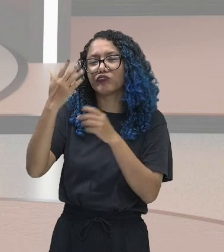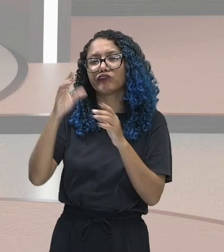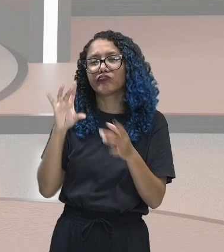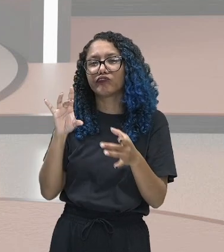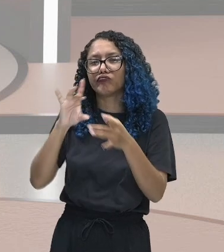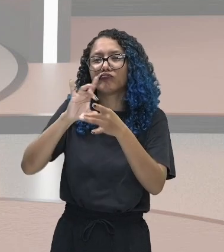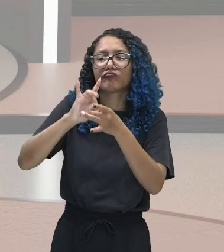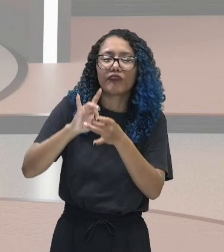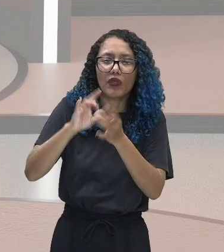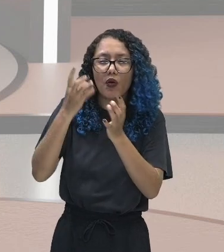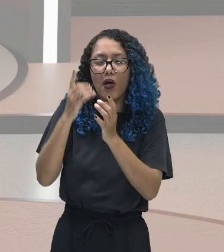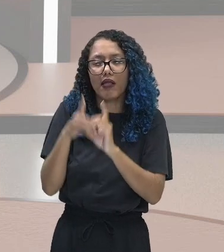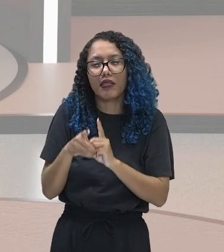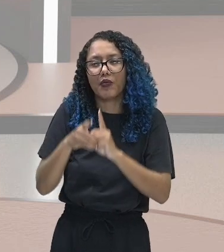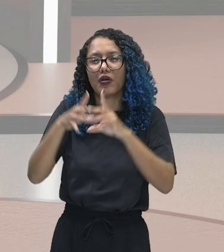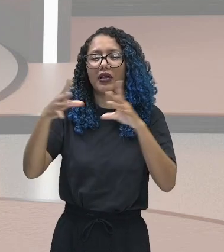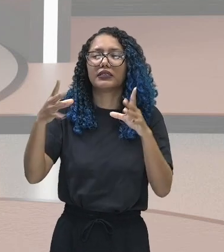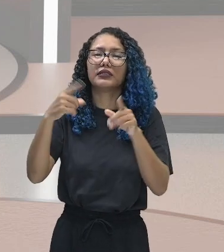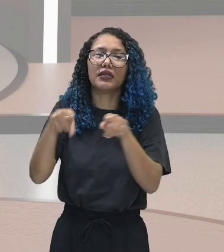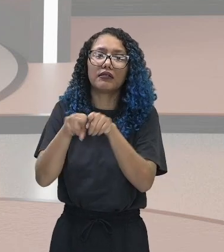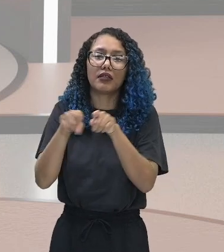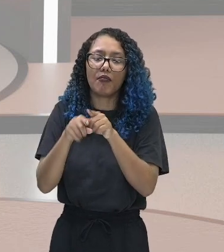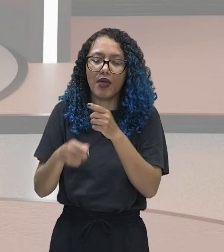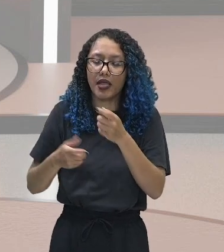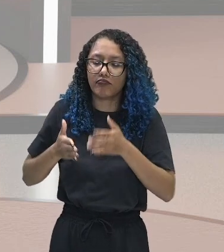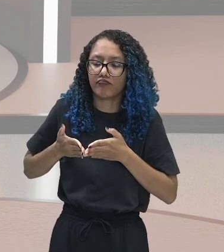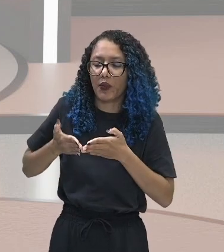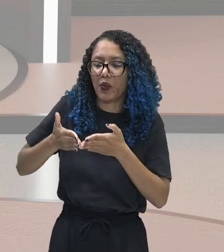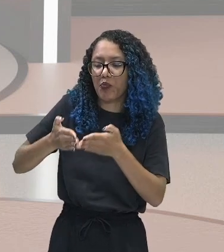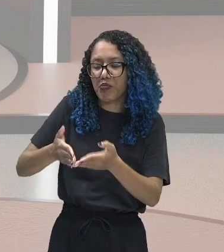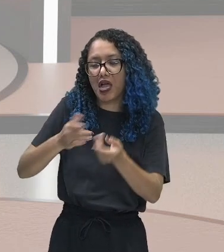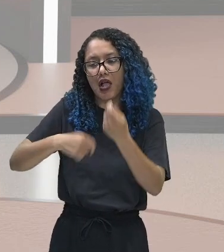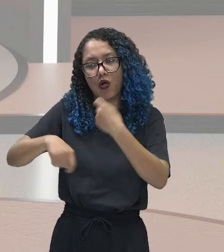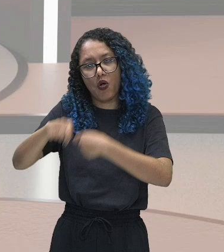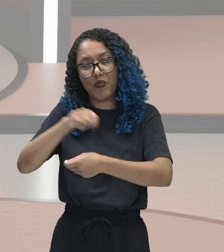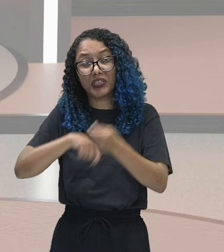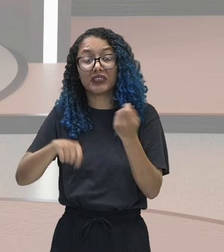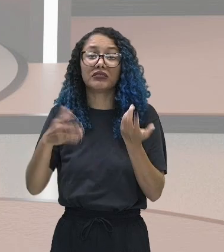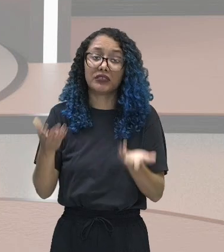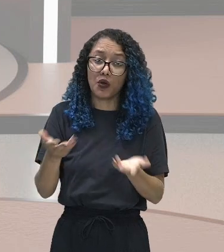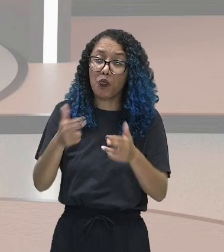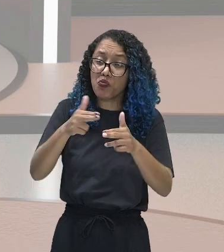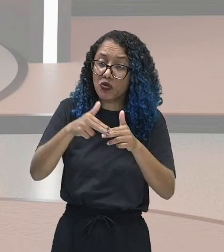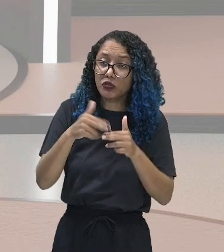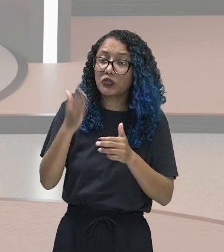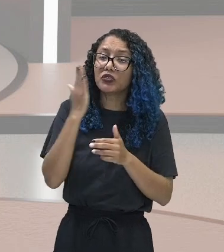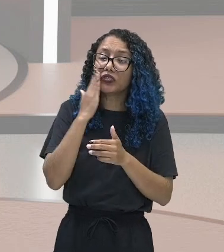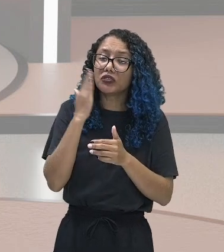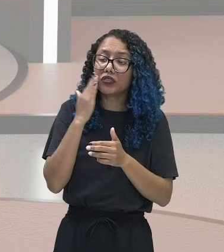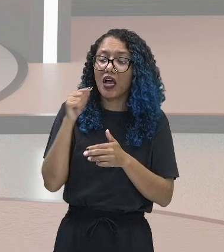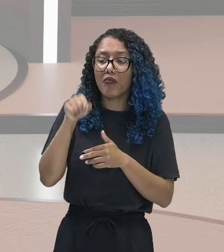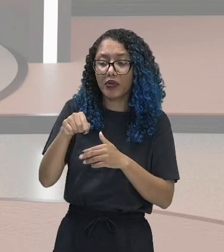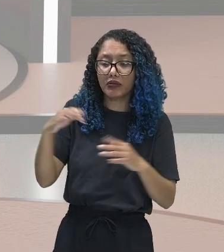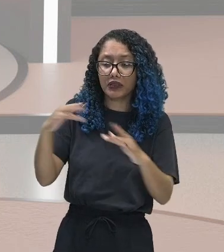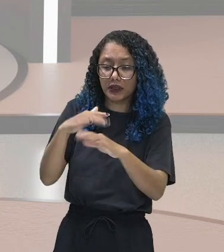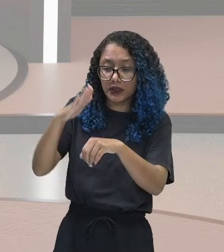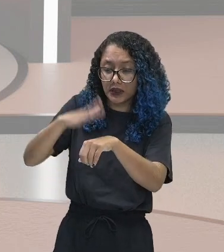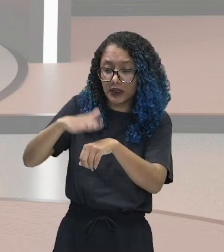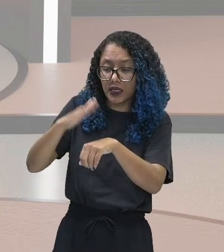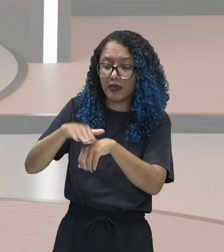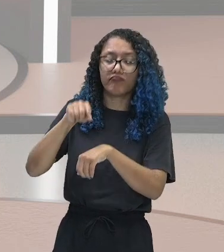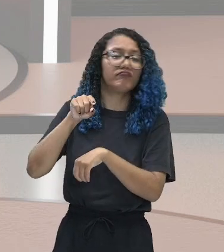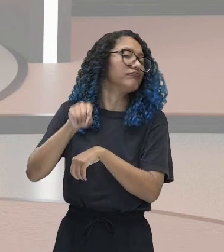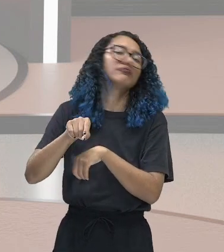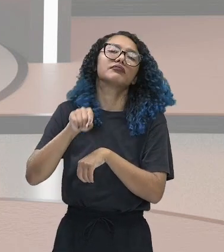faz aí essa parte da navegação, do comércio. Então, a gente já sabe o quê? Que essas cidades-estados, né? Apesar delas